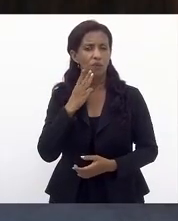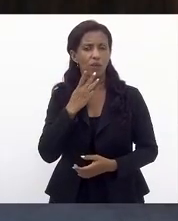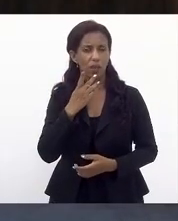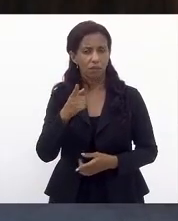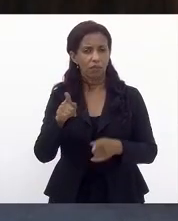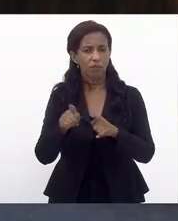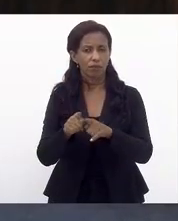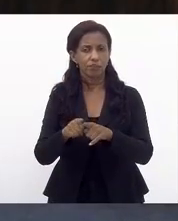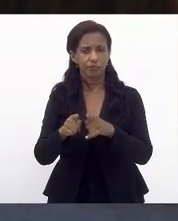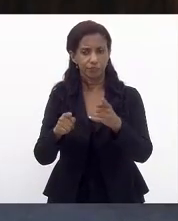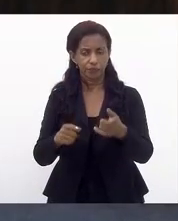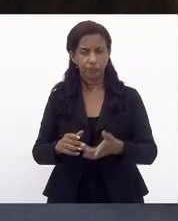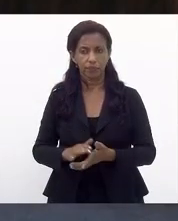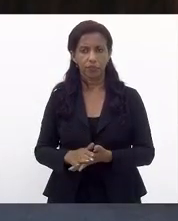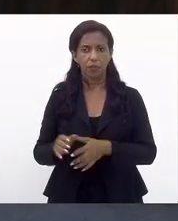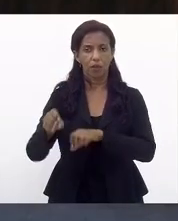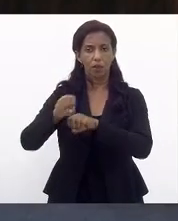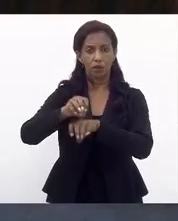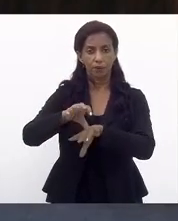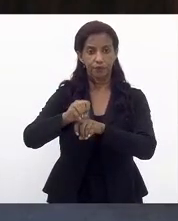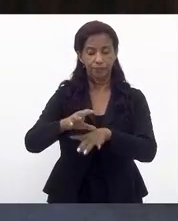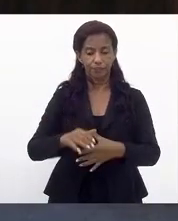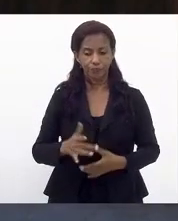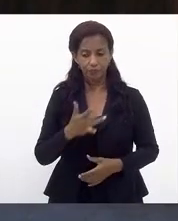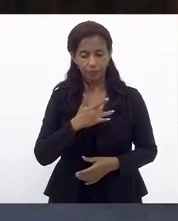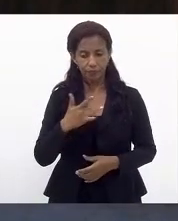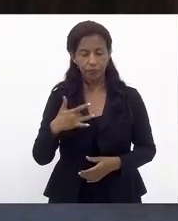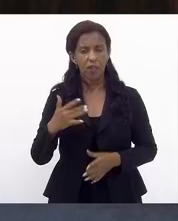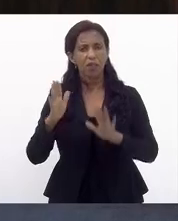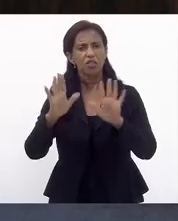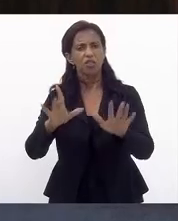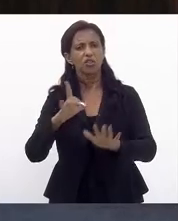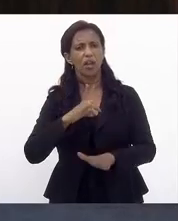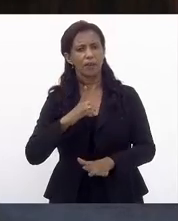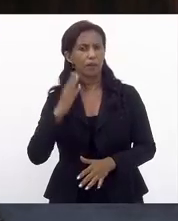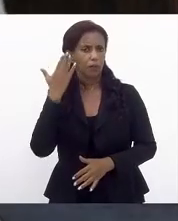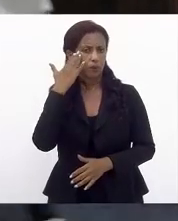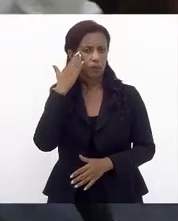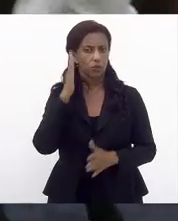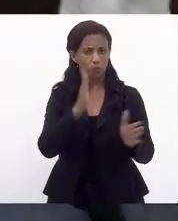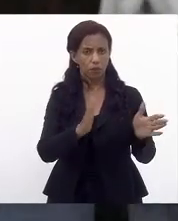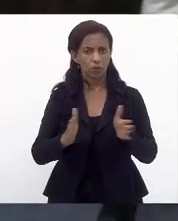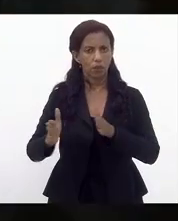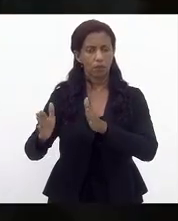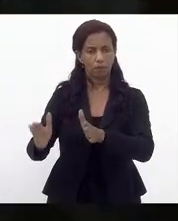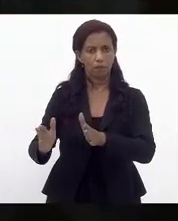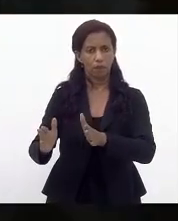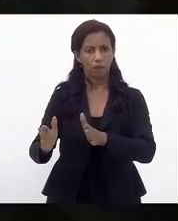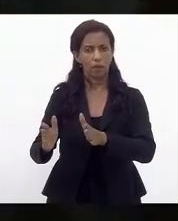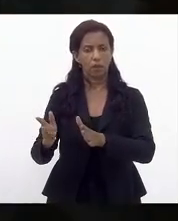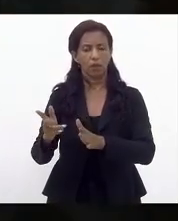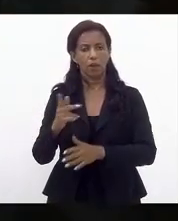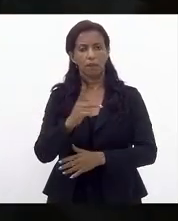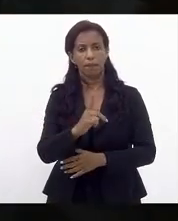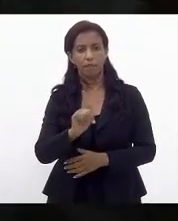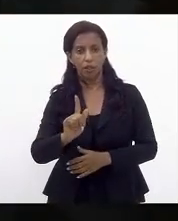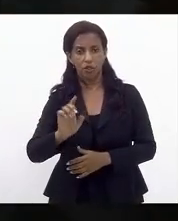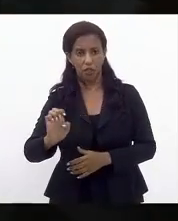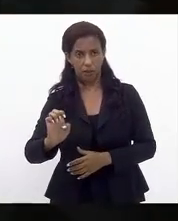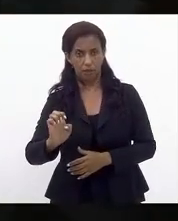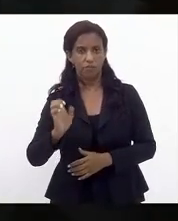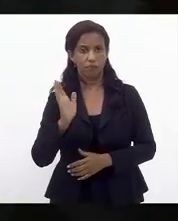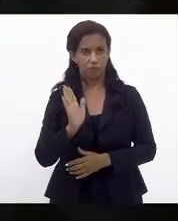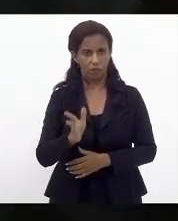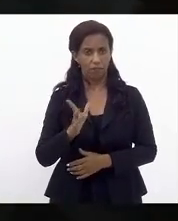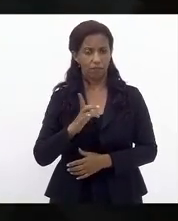sobre a questão da da Educação na educação e saúde já existe um entendimento por parte da procuradoria-geral do